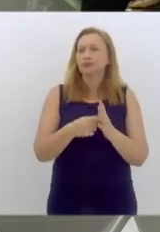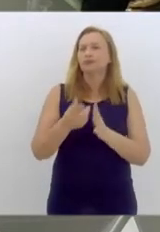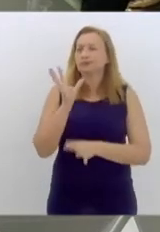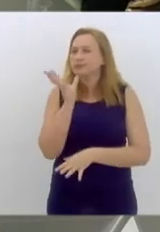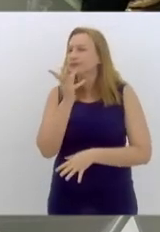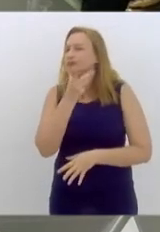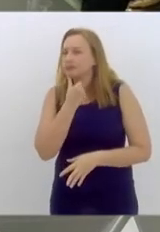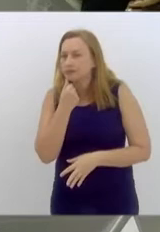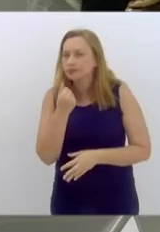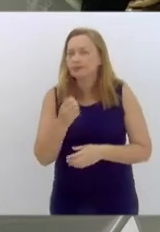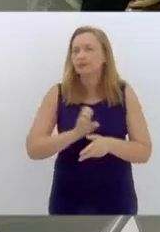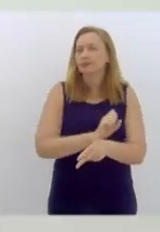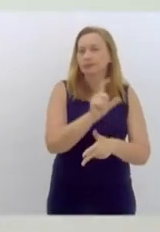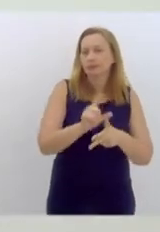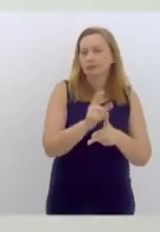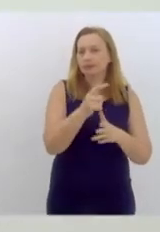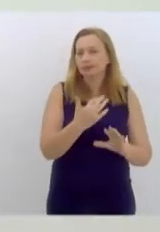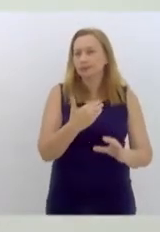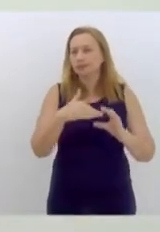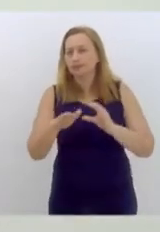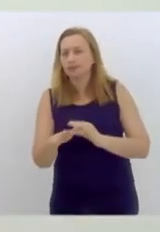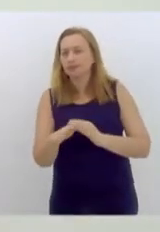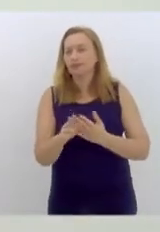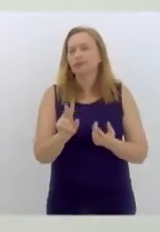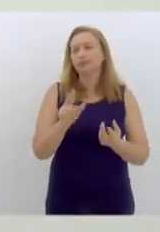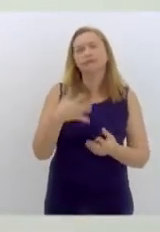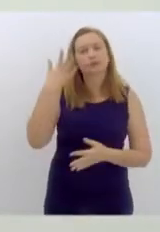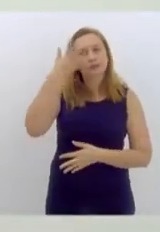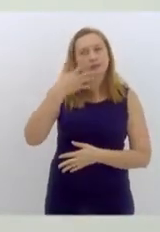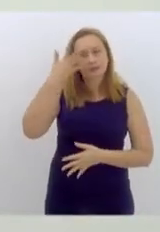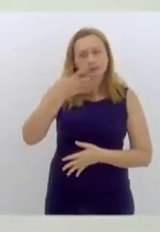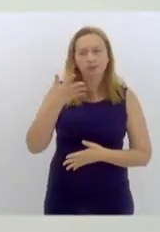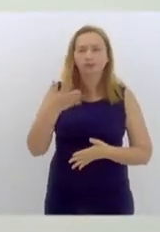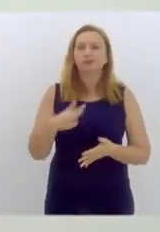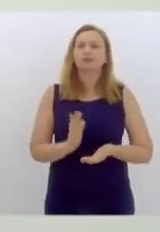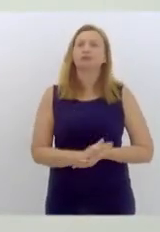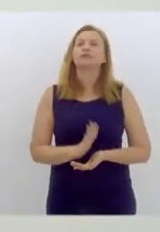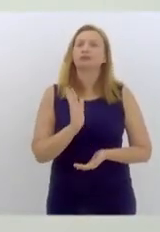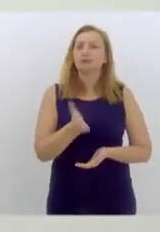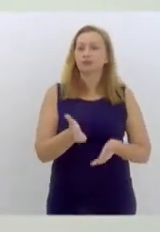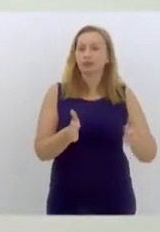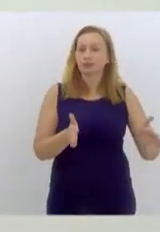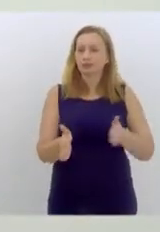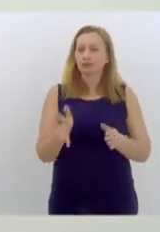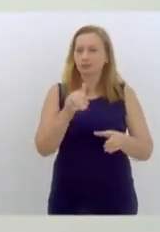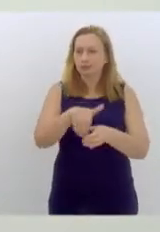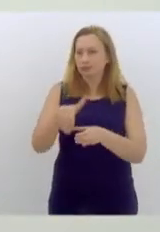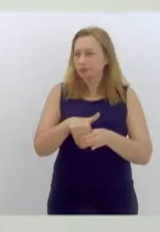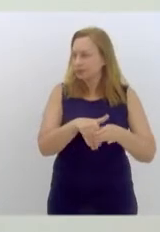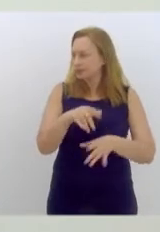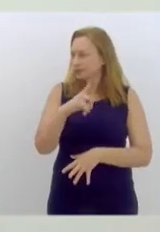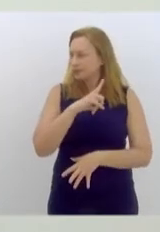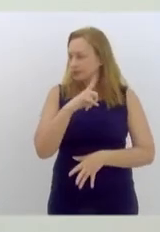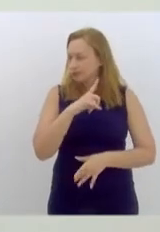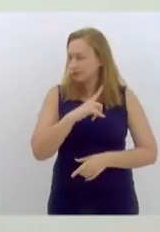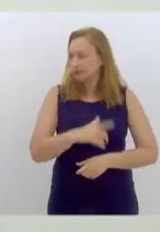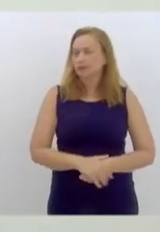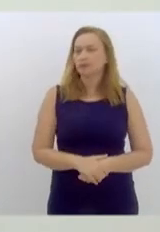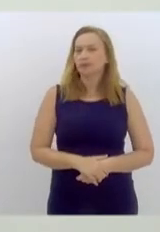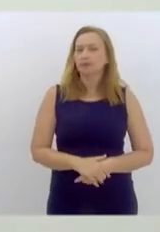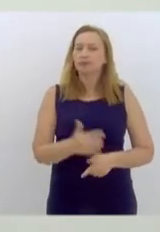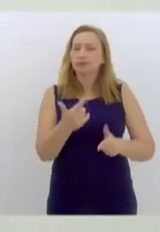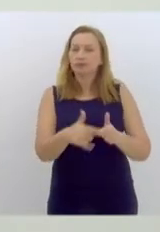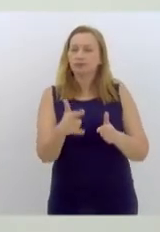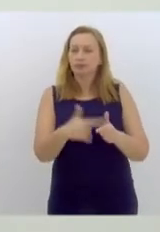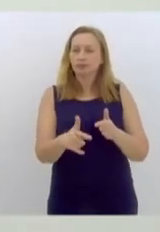essa mensagem, que, felizmente, quando foi encaminhado no primeiro momento, já em pleno calendário eleitoral, teve uma dilação do prazo